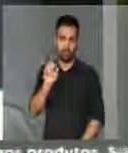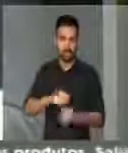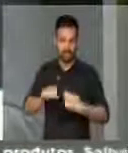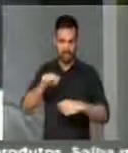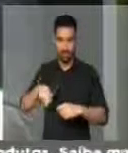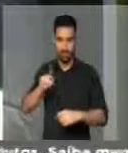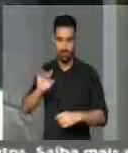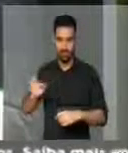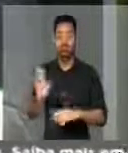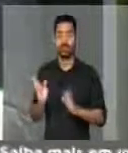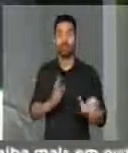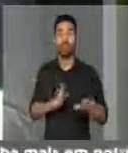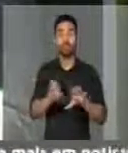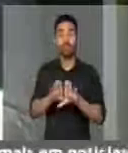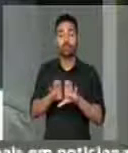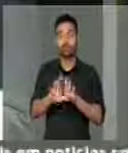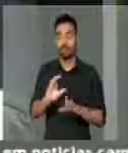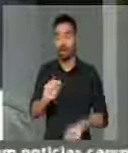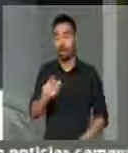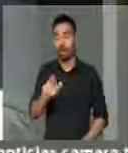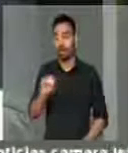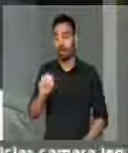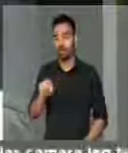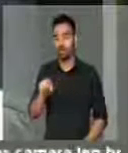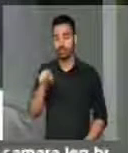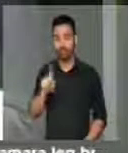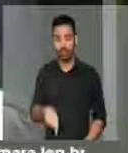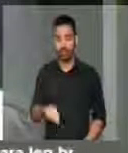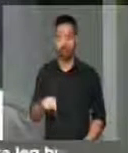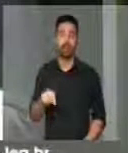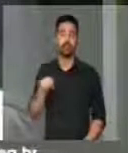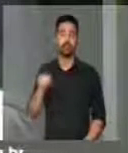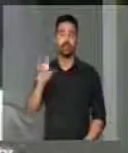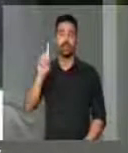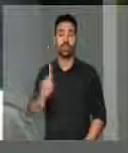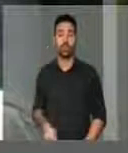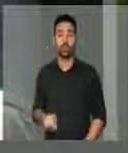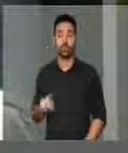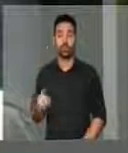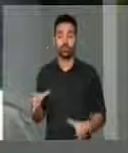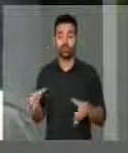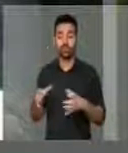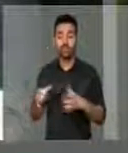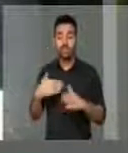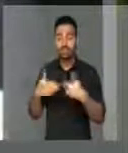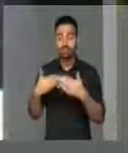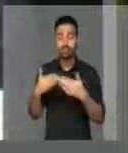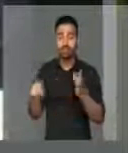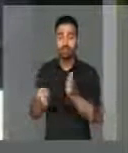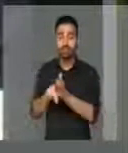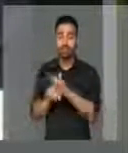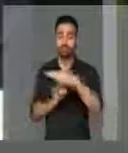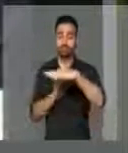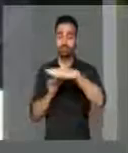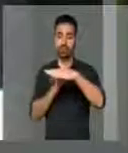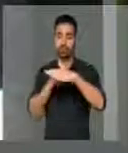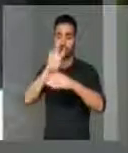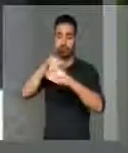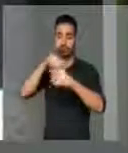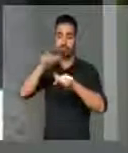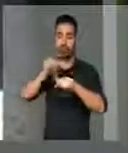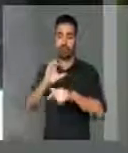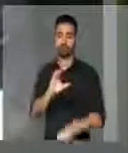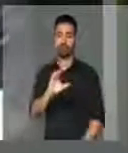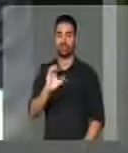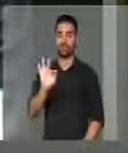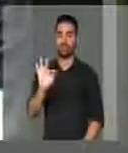o administrador Carlos Alberto Ferreira Júnior, diretor da Câmara de Desenvolvimento Institucional do Conselho Federal